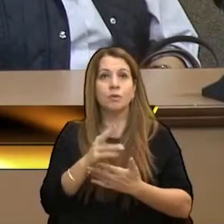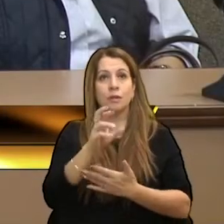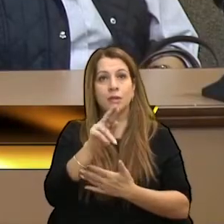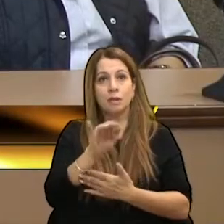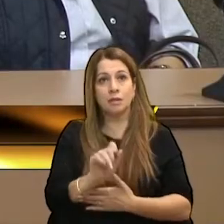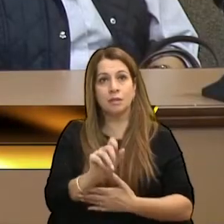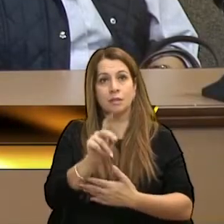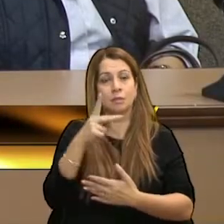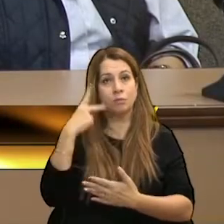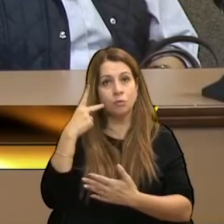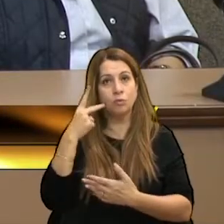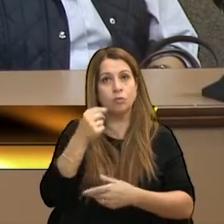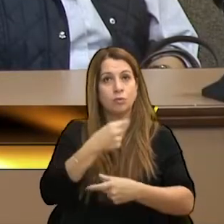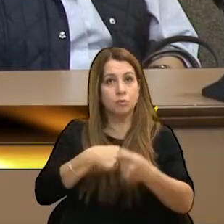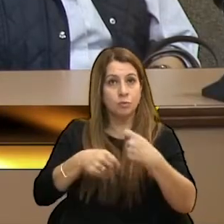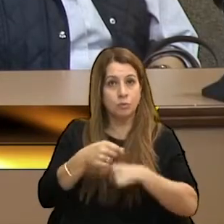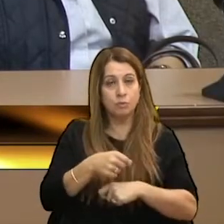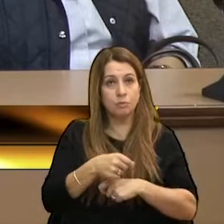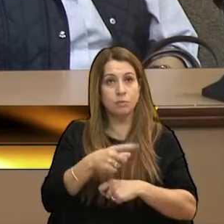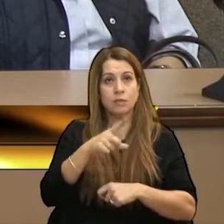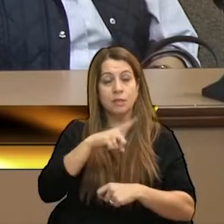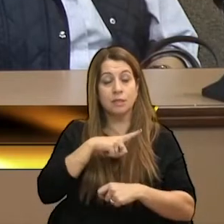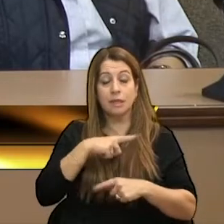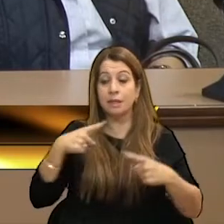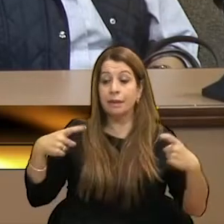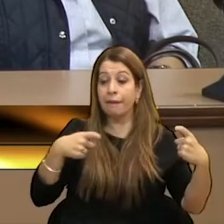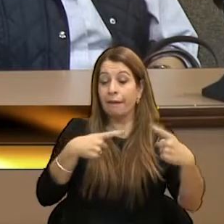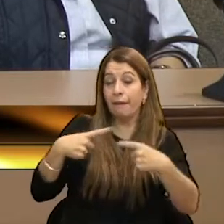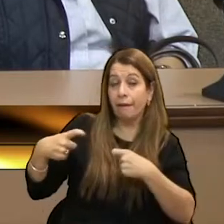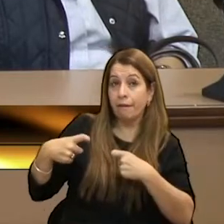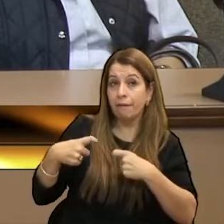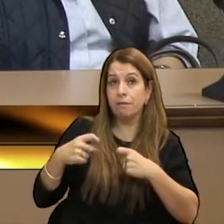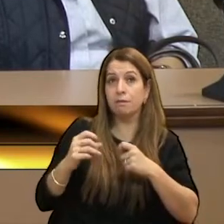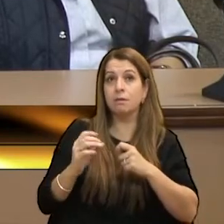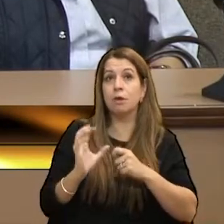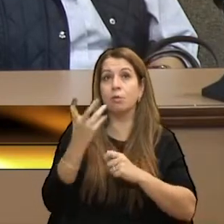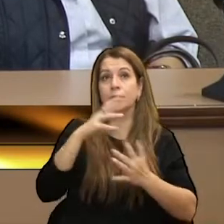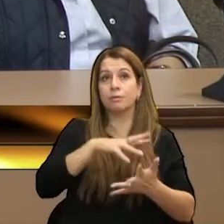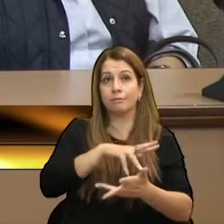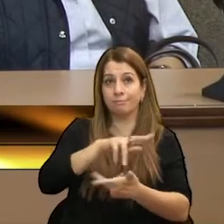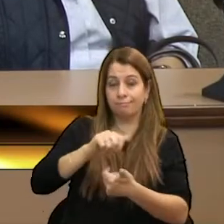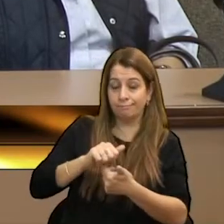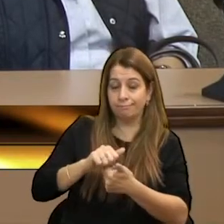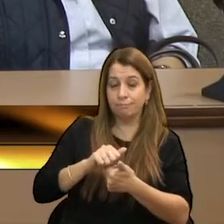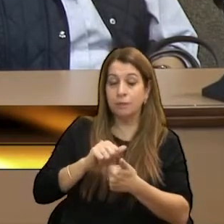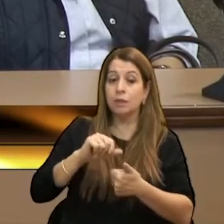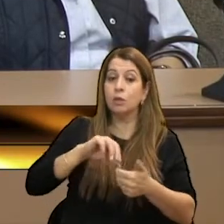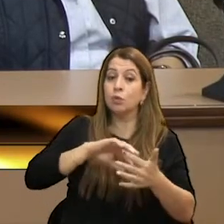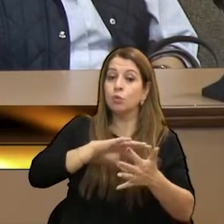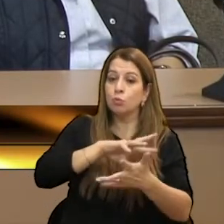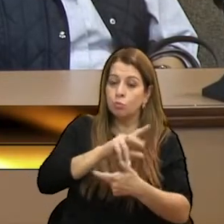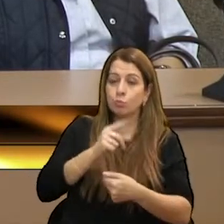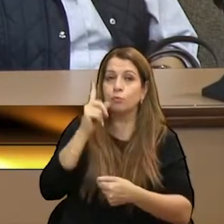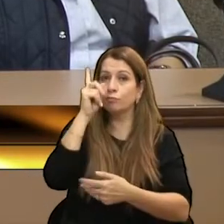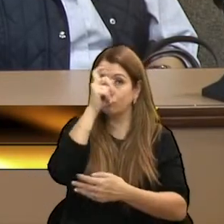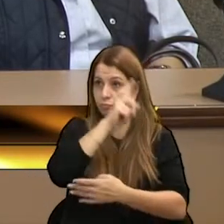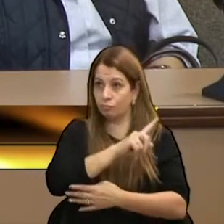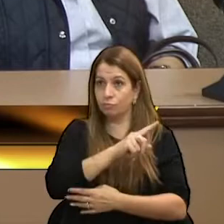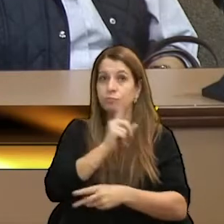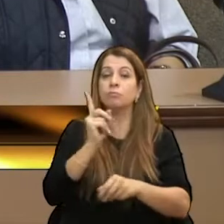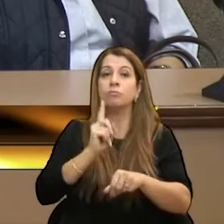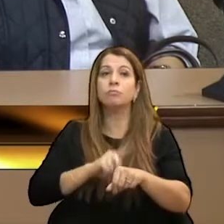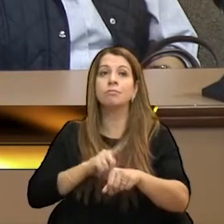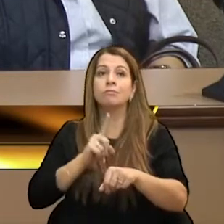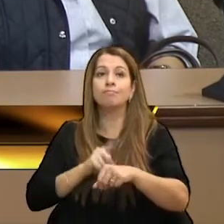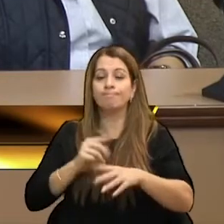crise política, crise econômica, nós temos guerras acontecendo no mundo. Nós temos um mundo em efervescência. E é nesses